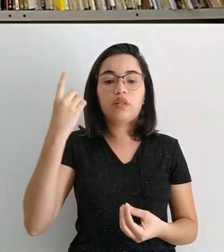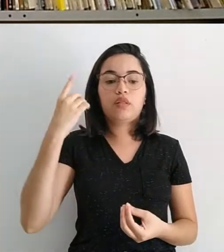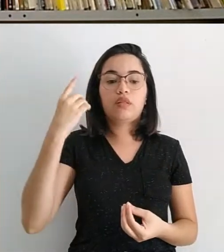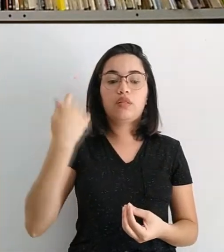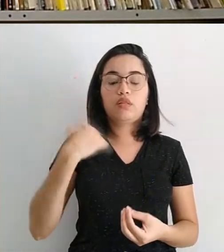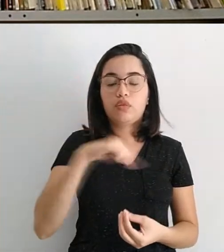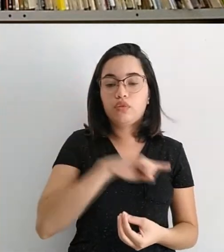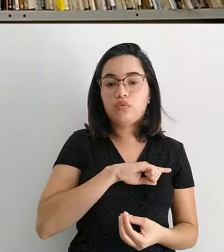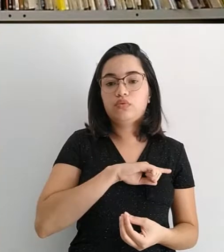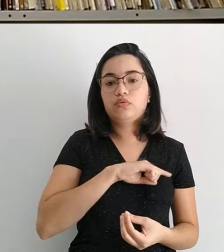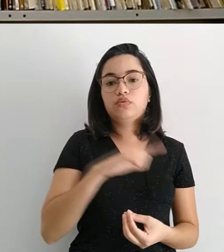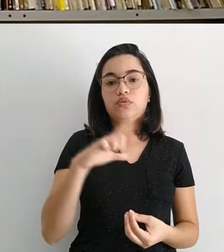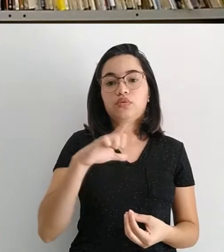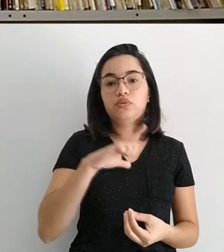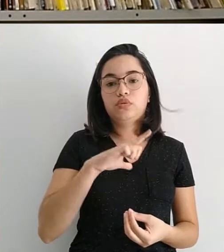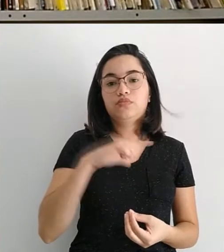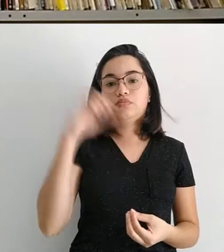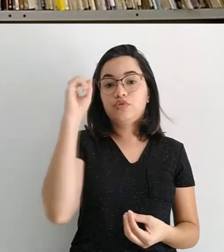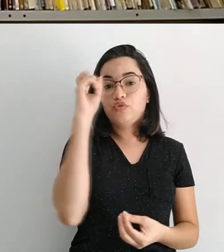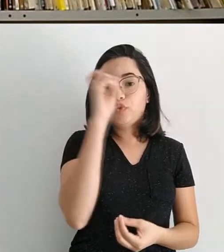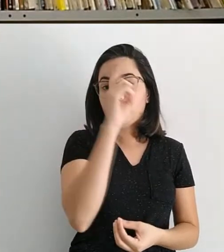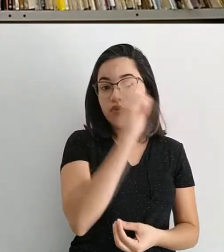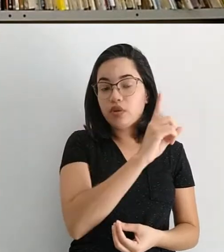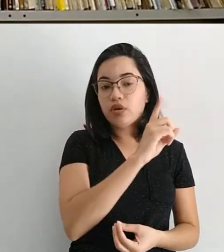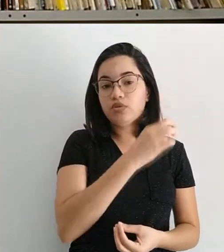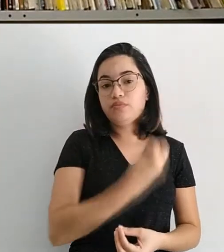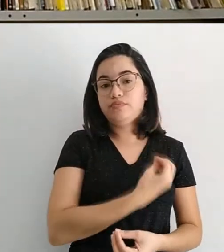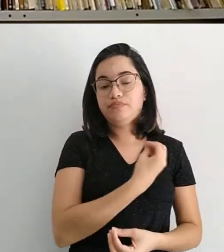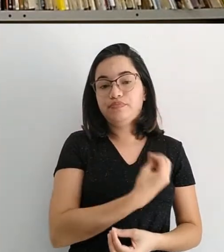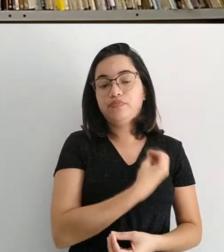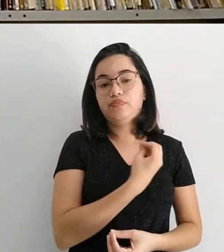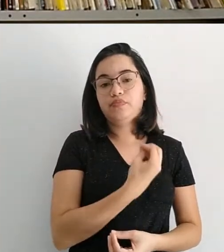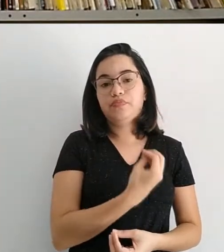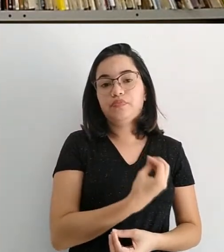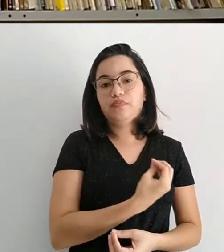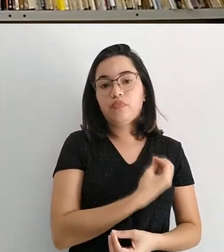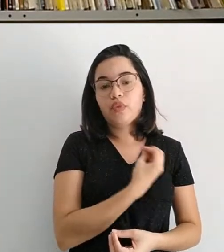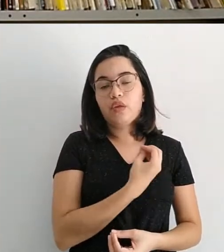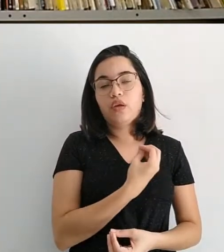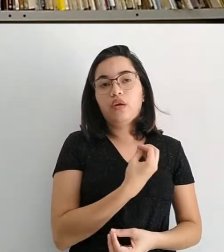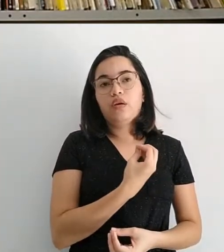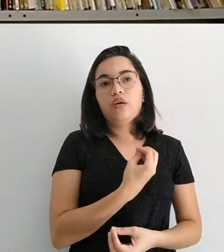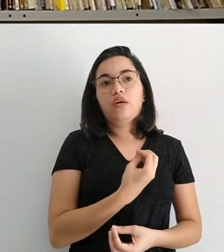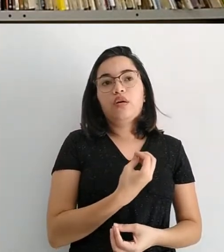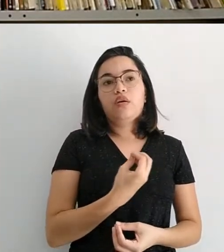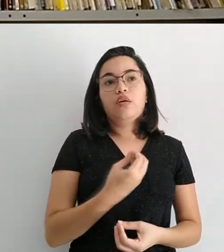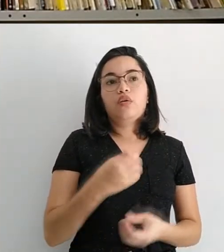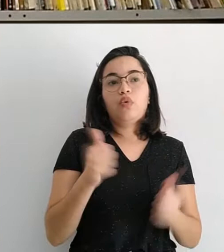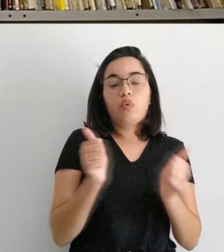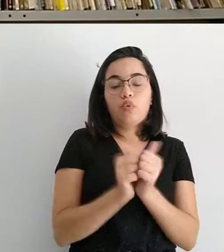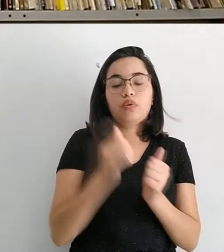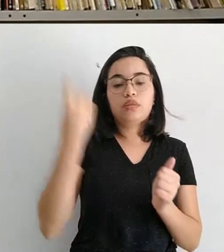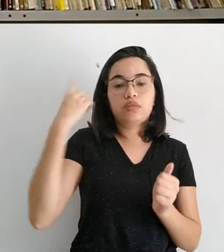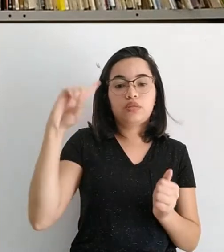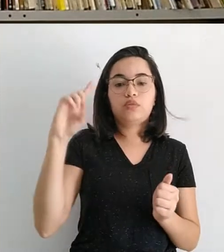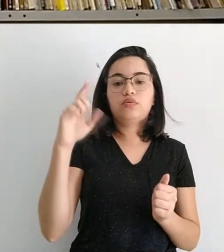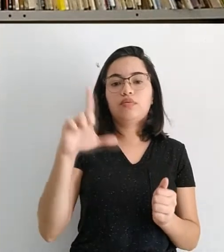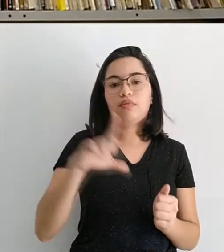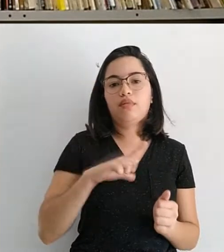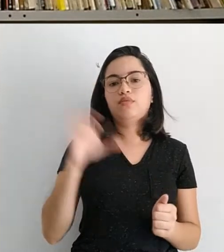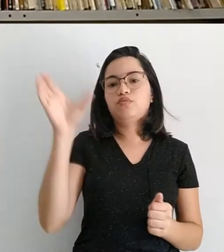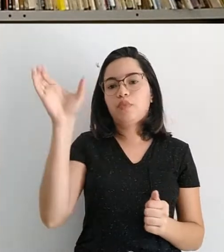nós temos dificuldade de conviver com esse Deus que possui